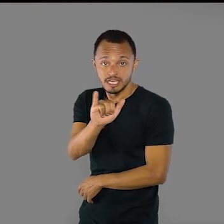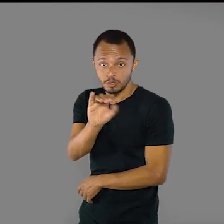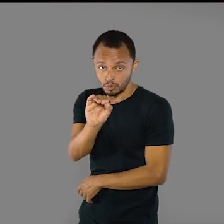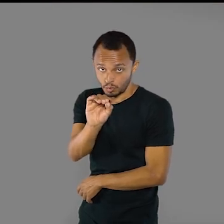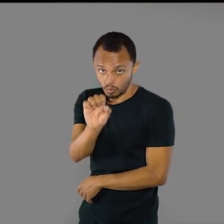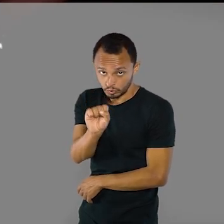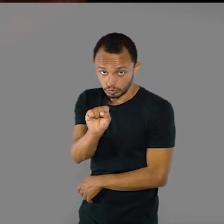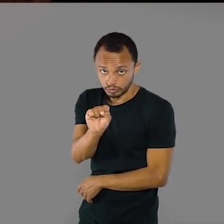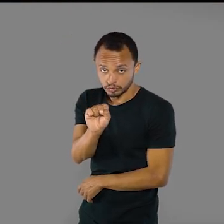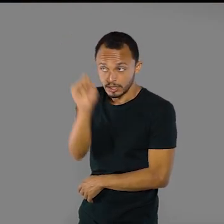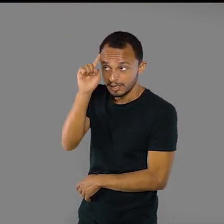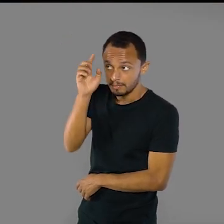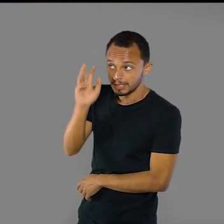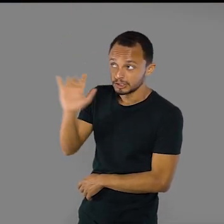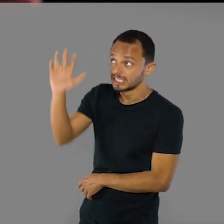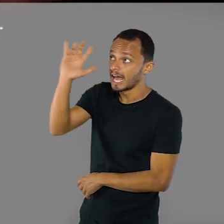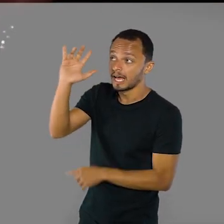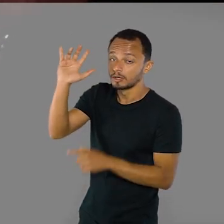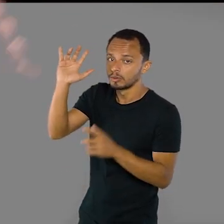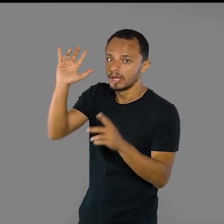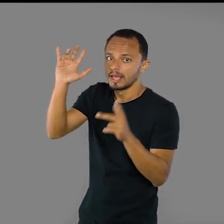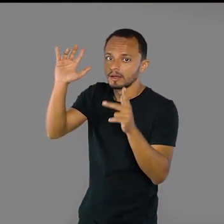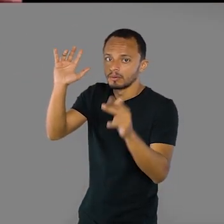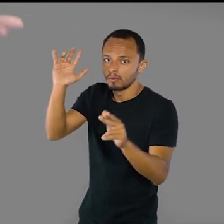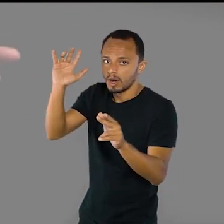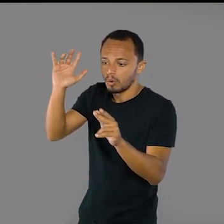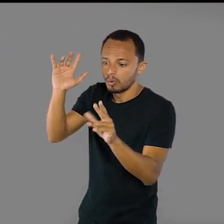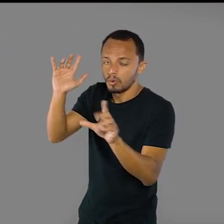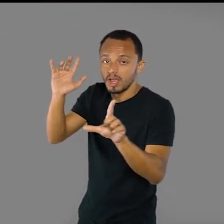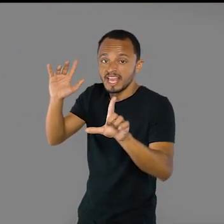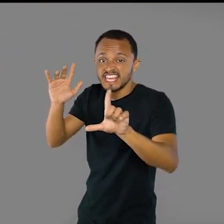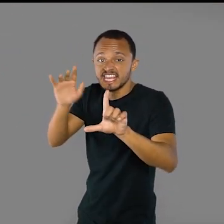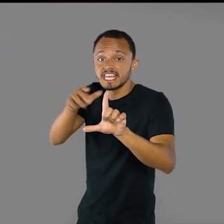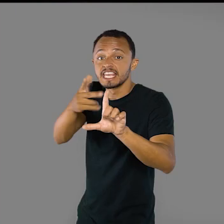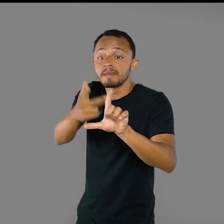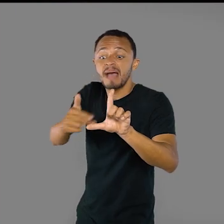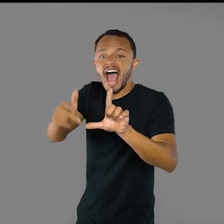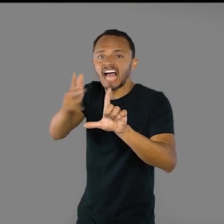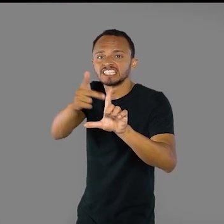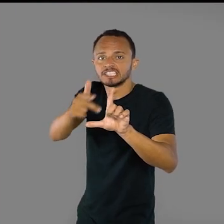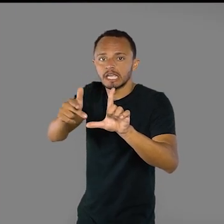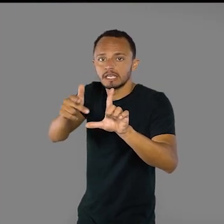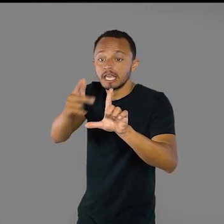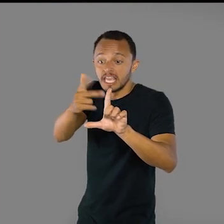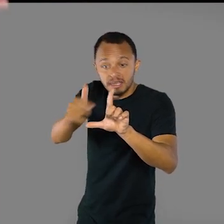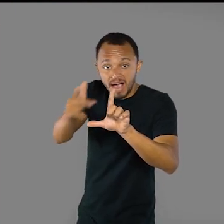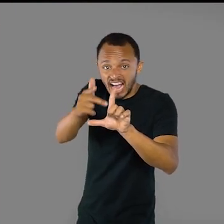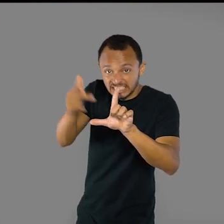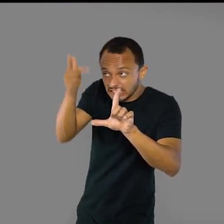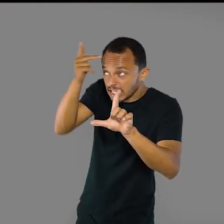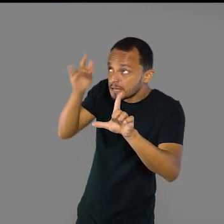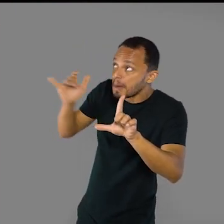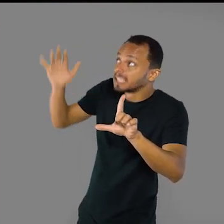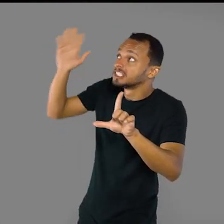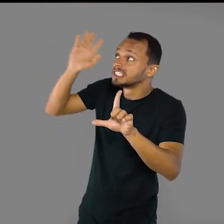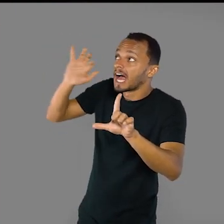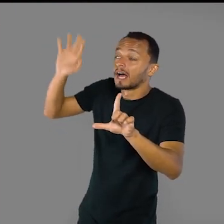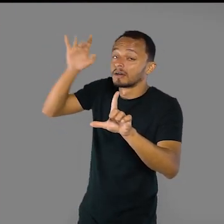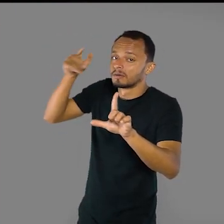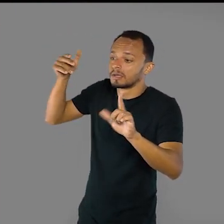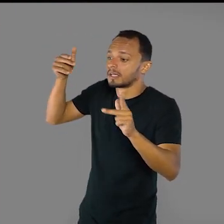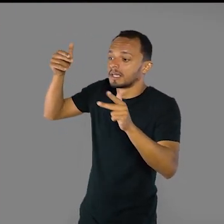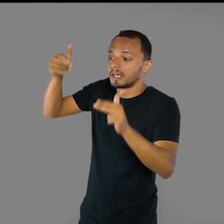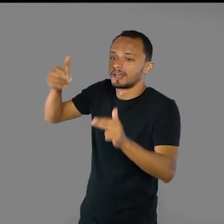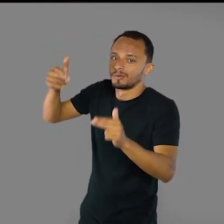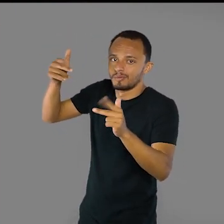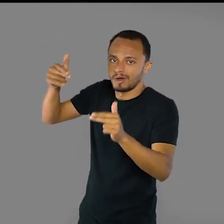ilustração, como se elas fossem dar um lustro. E não é verdade, as imagens são documentos muito poderosos. E o que a gente tentou provar